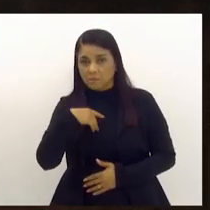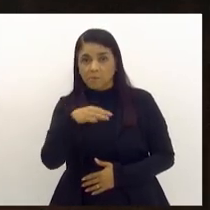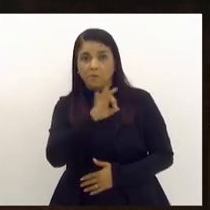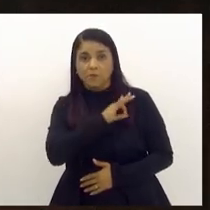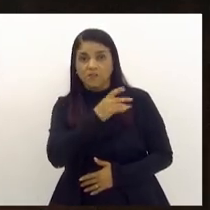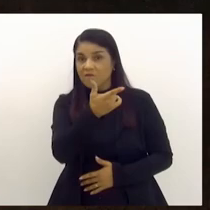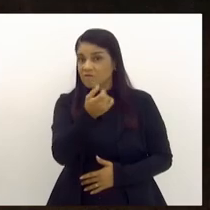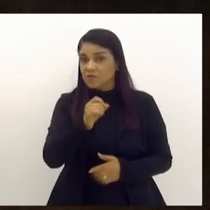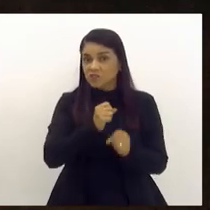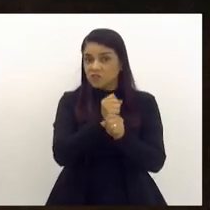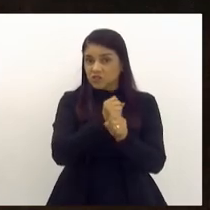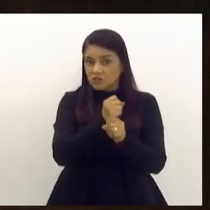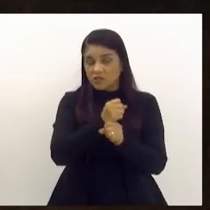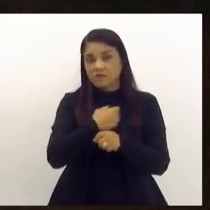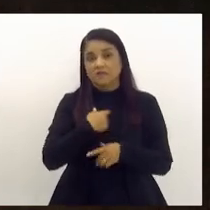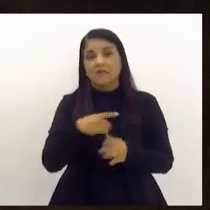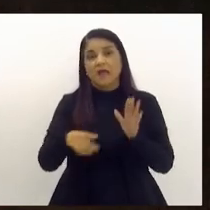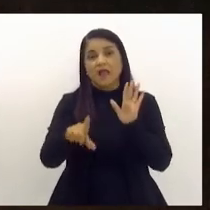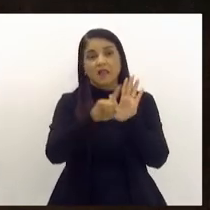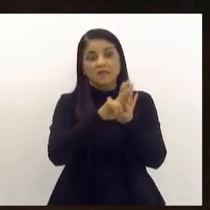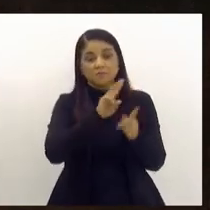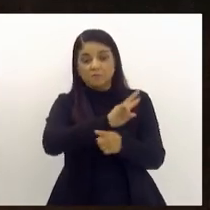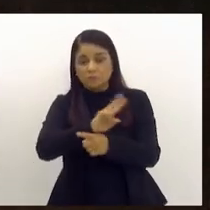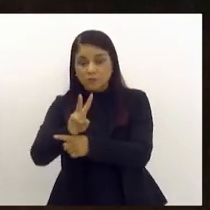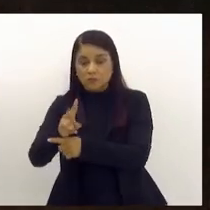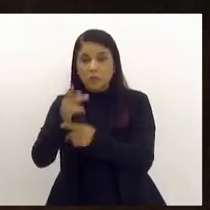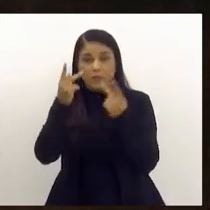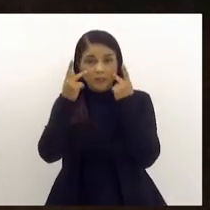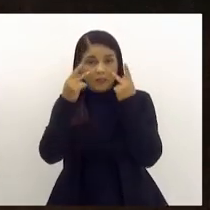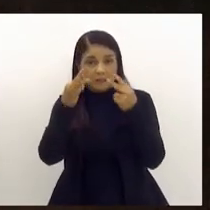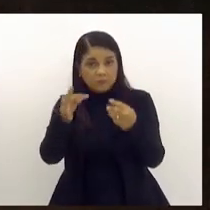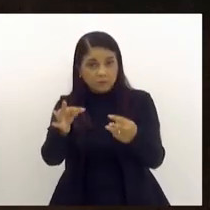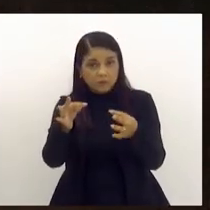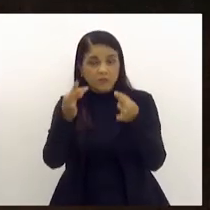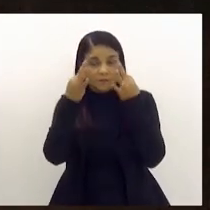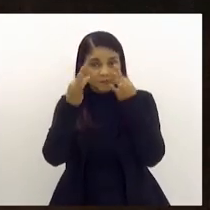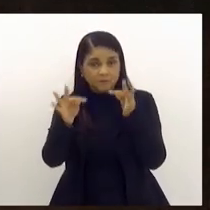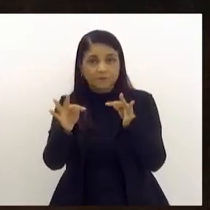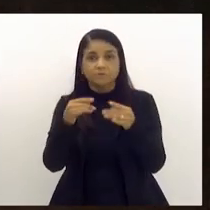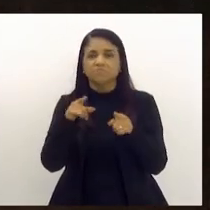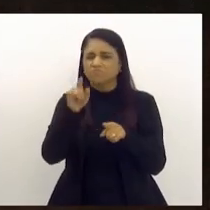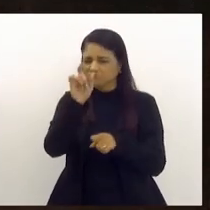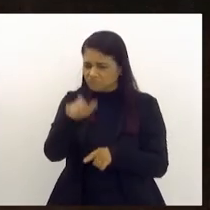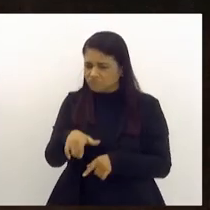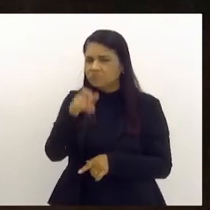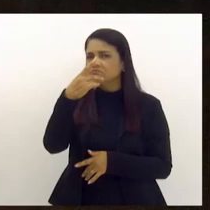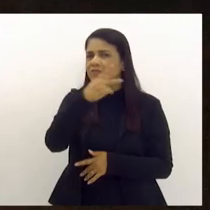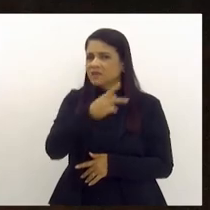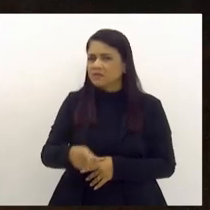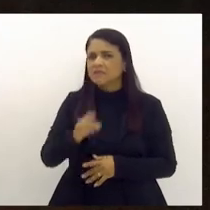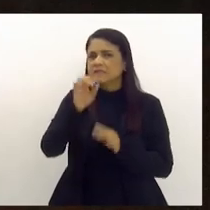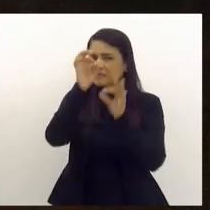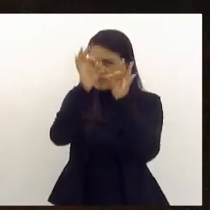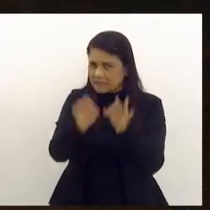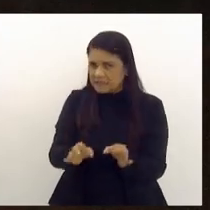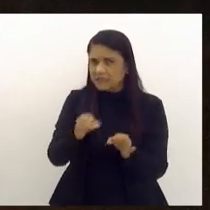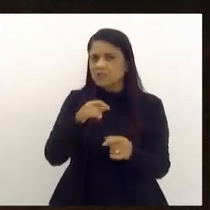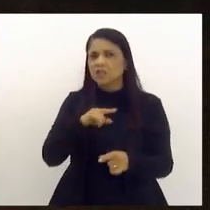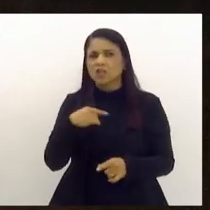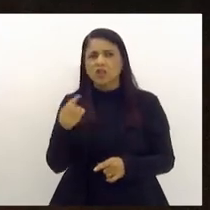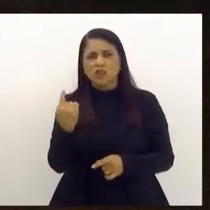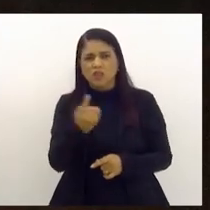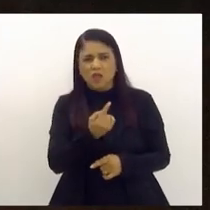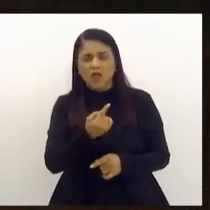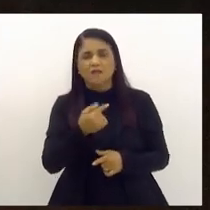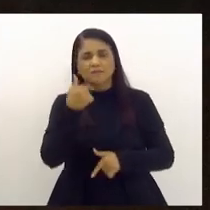lei da proteção a testemunhas. Então, presidente Bacelar, Vossa Excelência está certo, a gente, na nossa esfera,